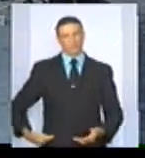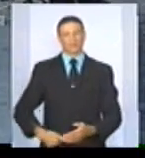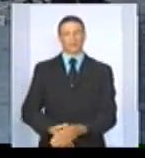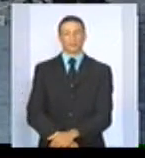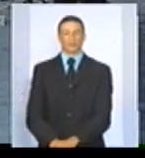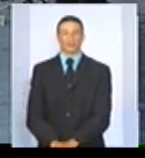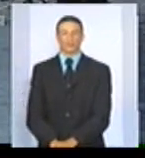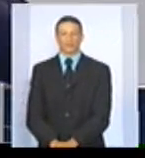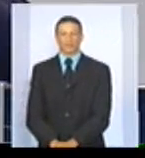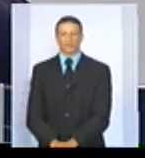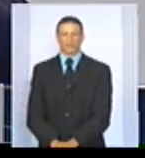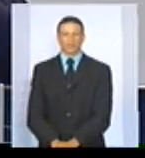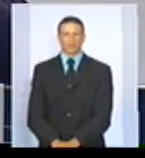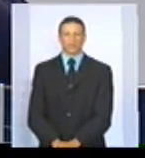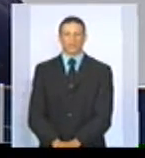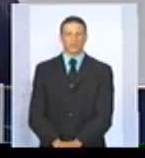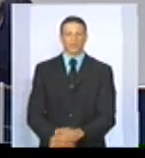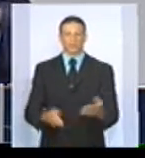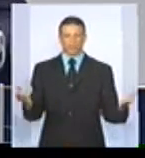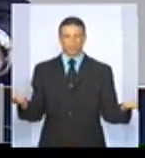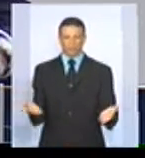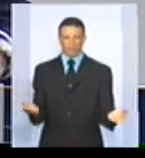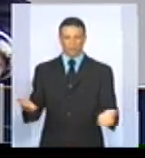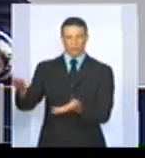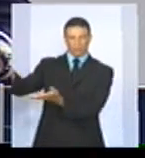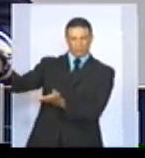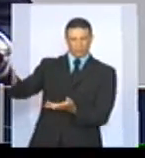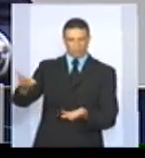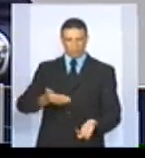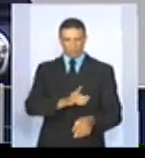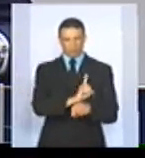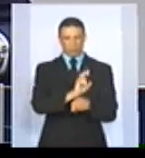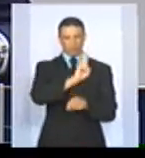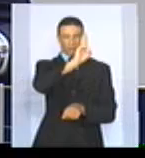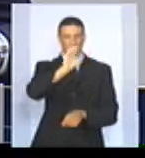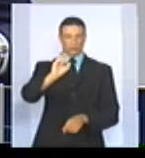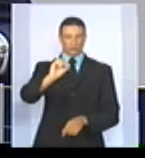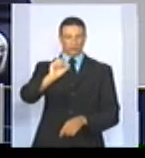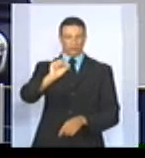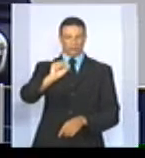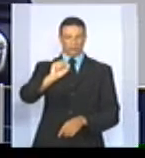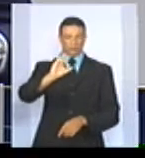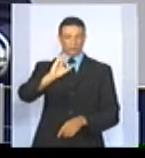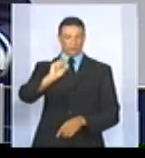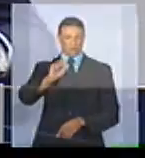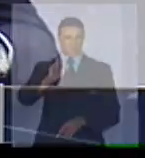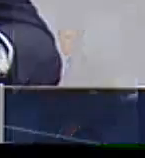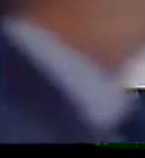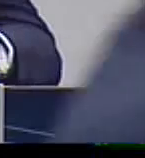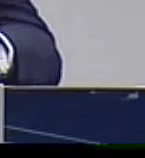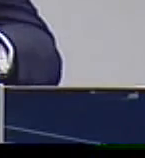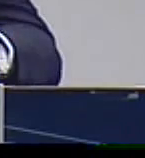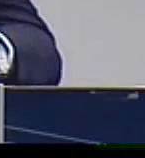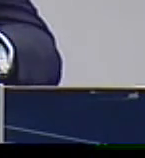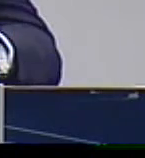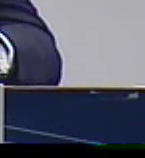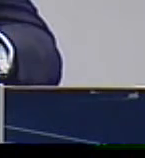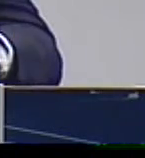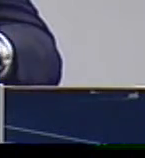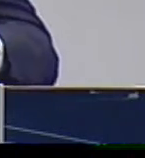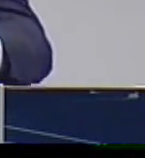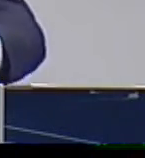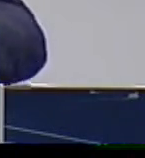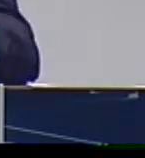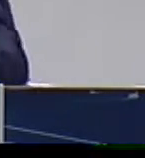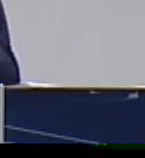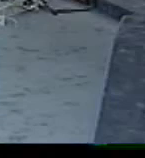Ministro chamo agora o Dr Oscar Simões Presidente executivo da Associação Brasileira de televisão por